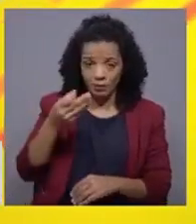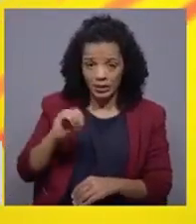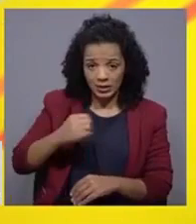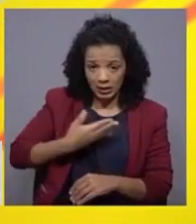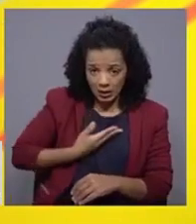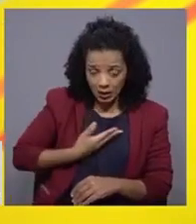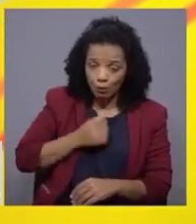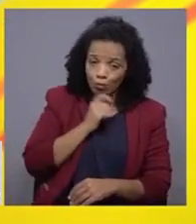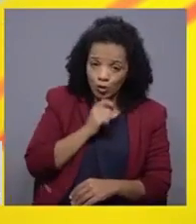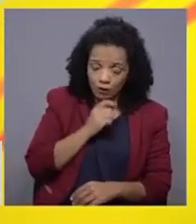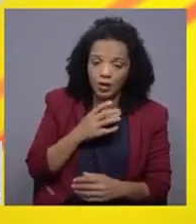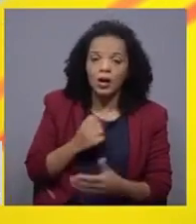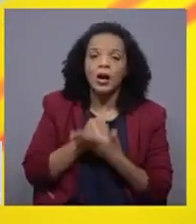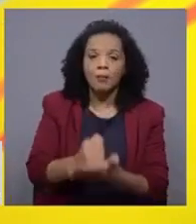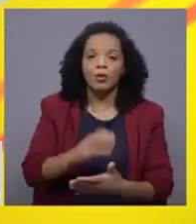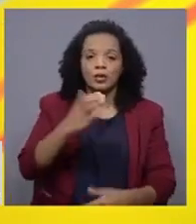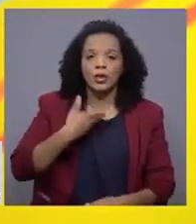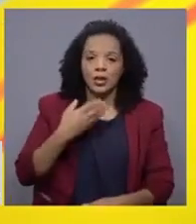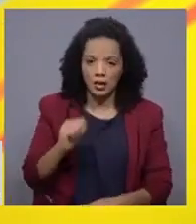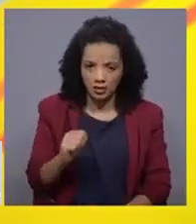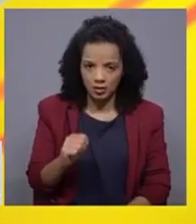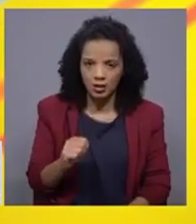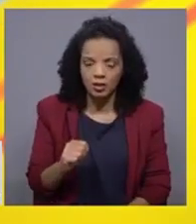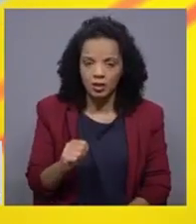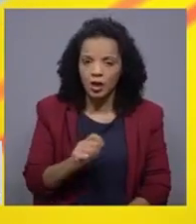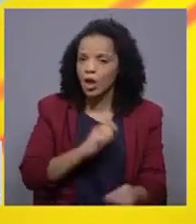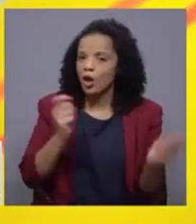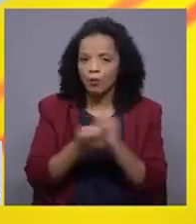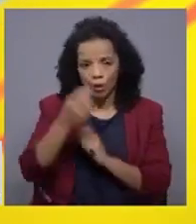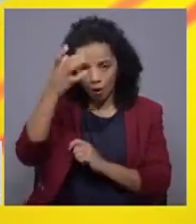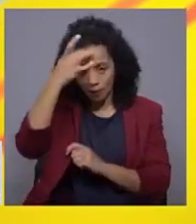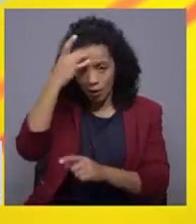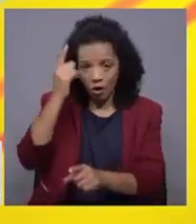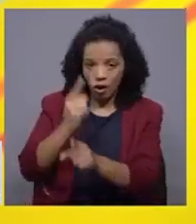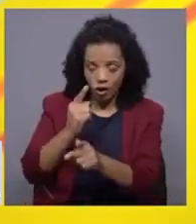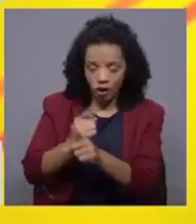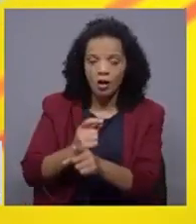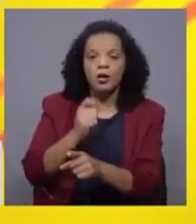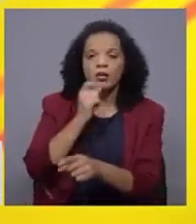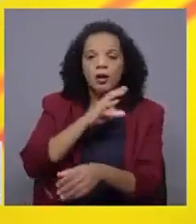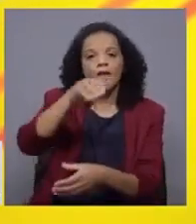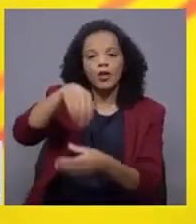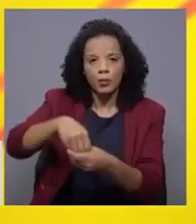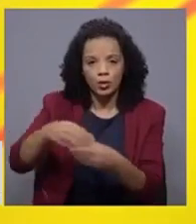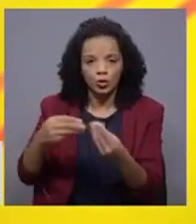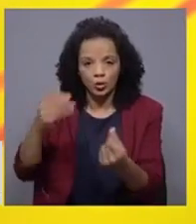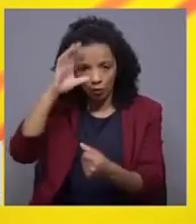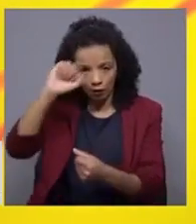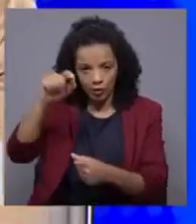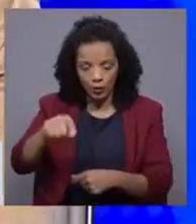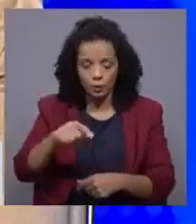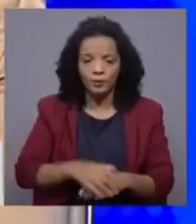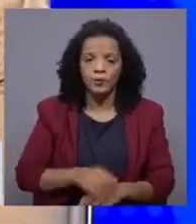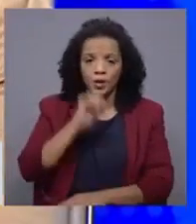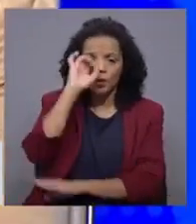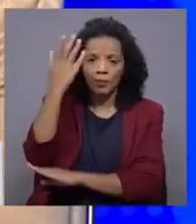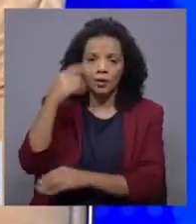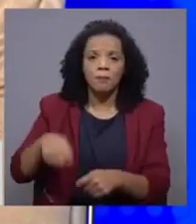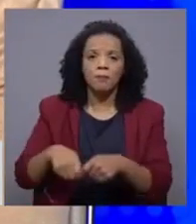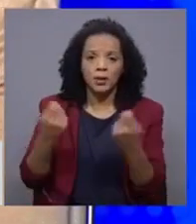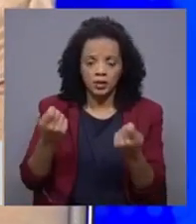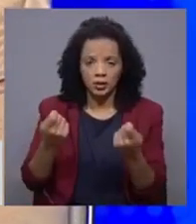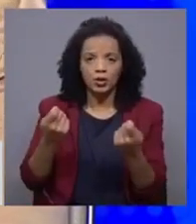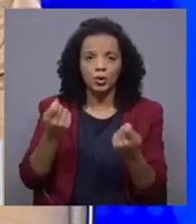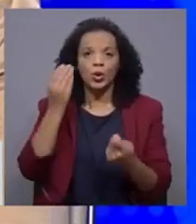PSD eventualmente, com o apoio do CDS, não muda de opinião, continuaria a fazer parte dessa solução do governo? O PAN é um partido